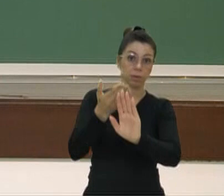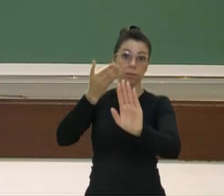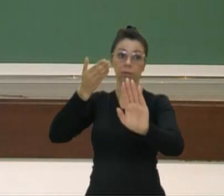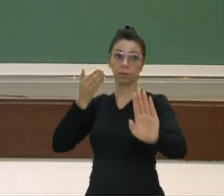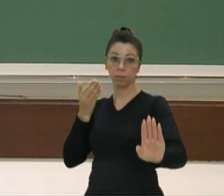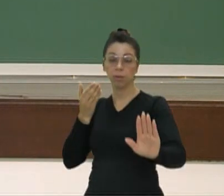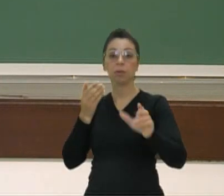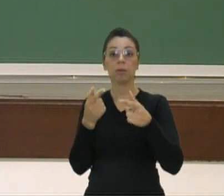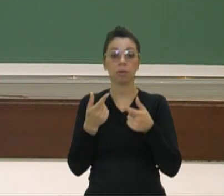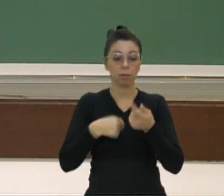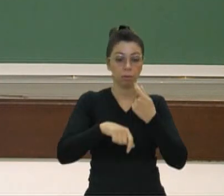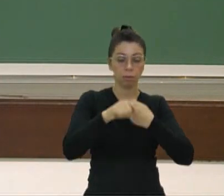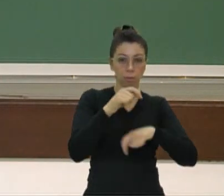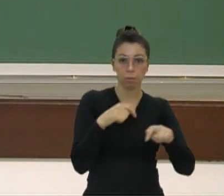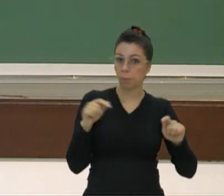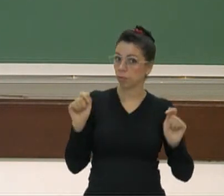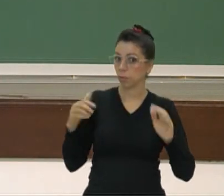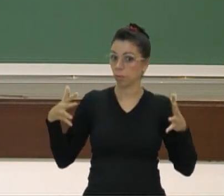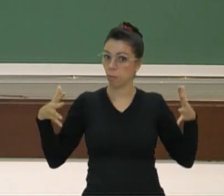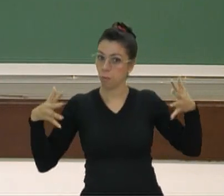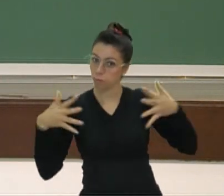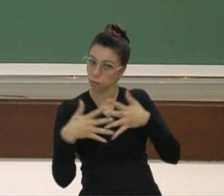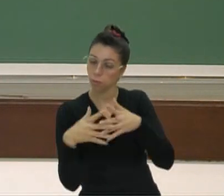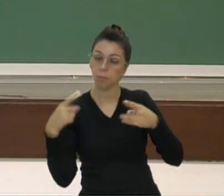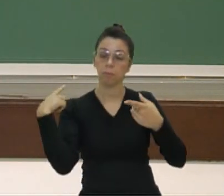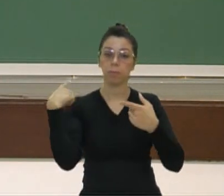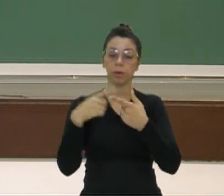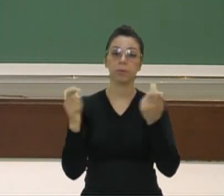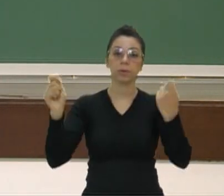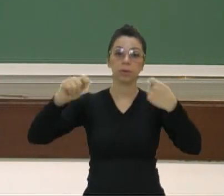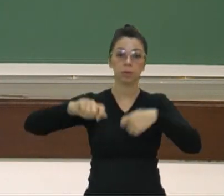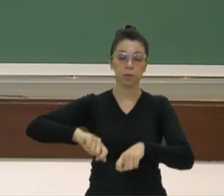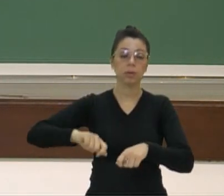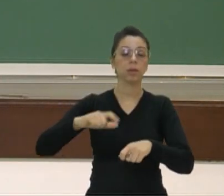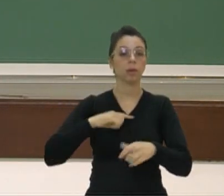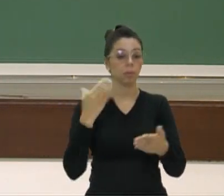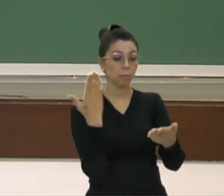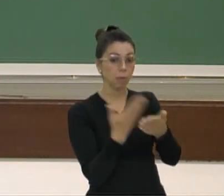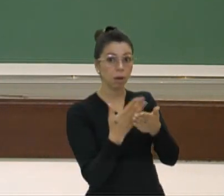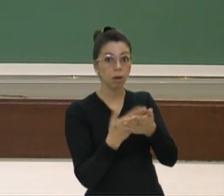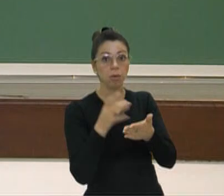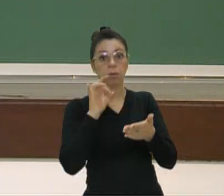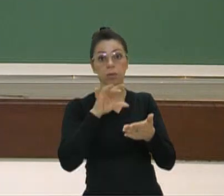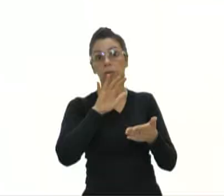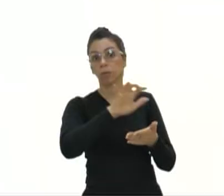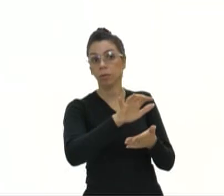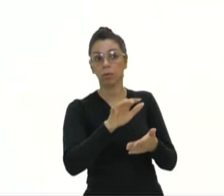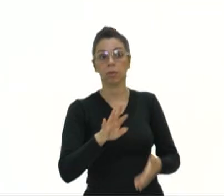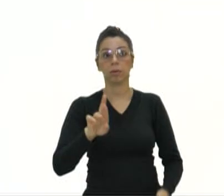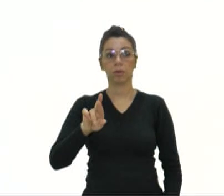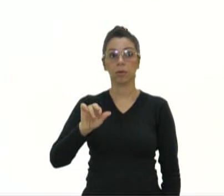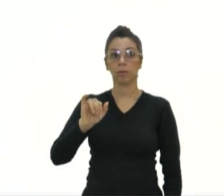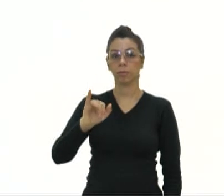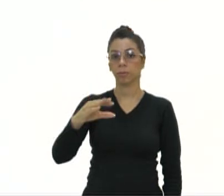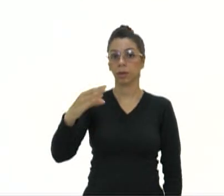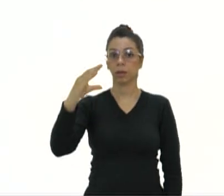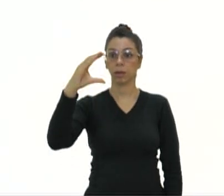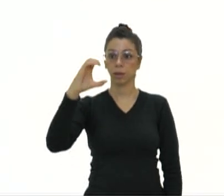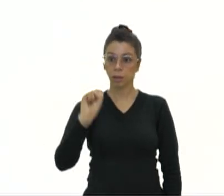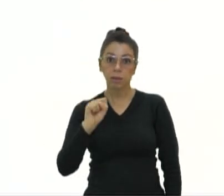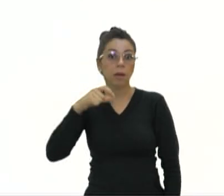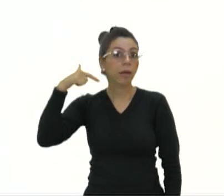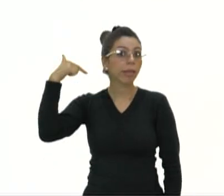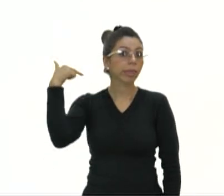blocos econômicos para não haver confusão, temos que determinar, teve uma aula sobre isso, que BRICS não é bloco